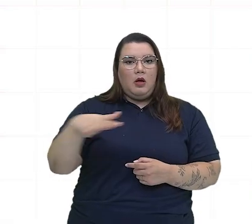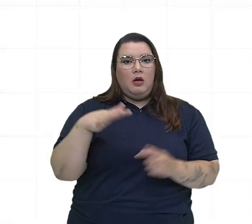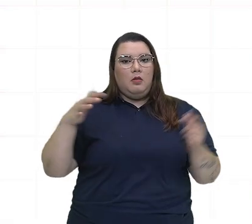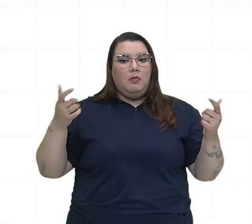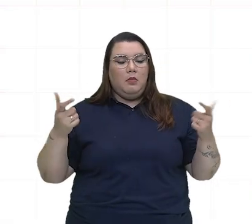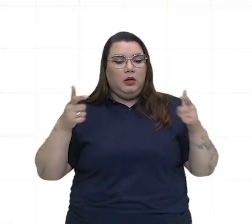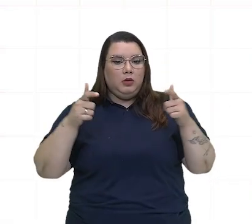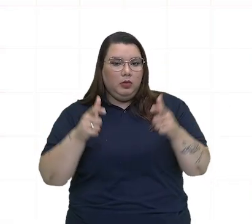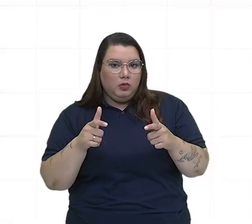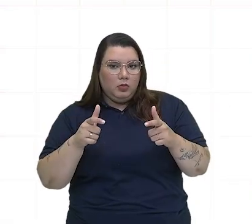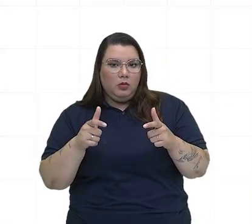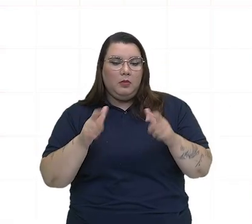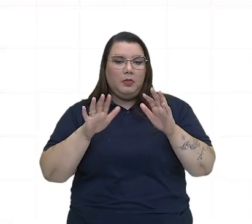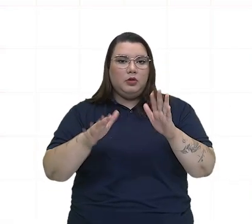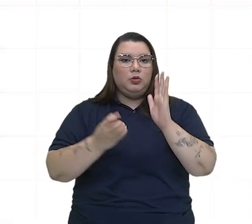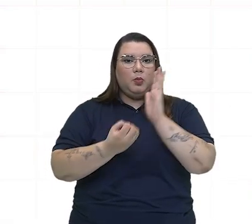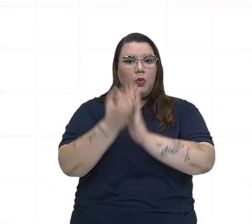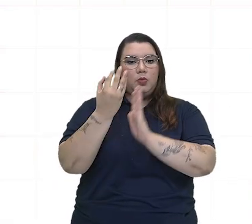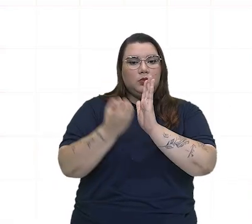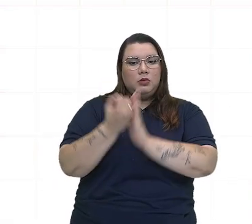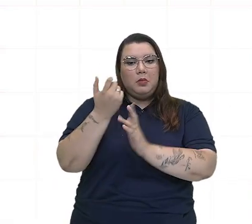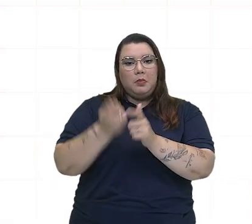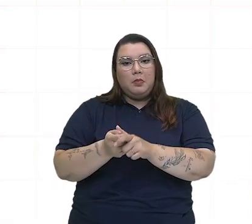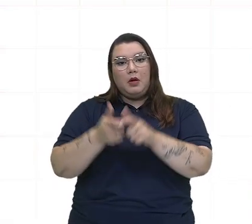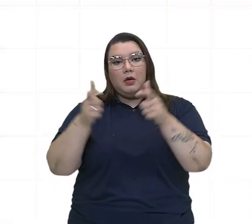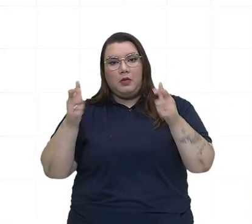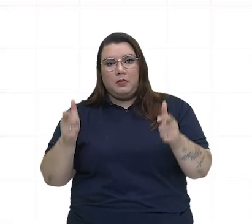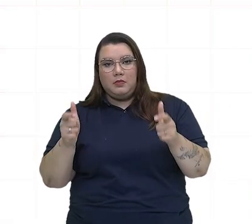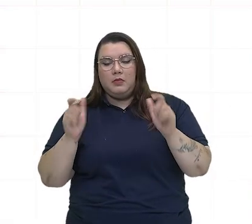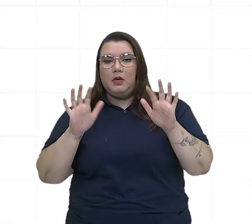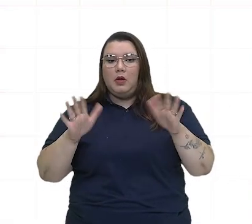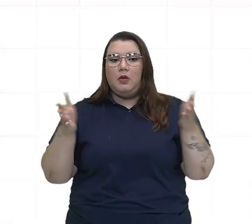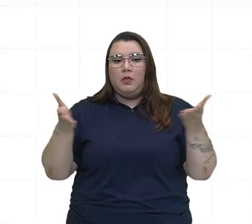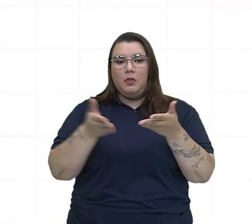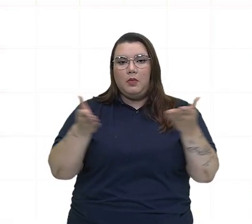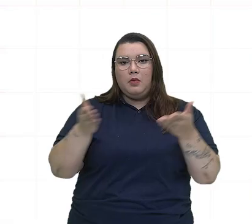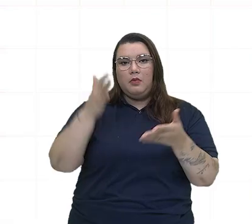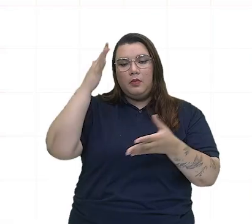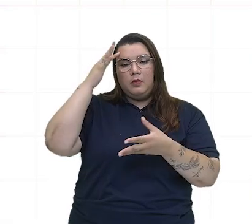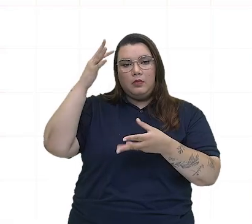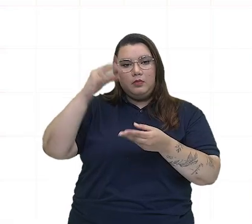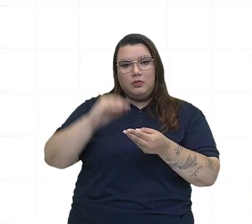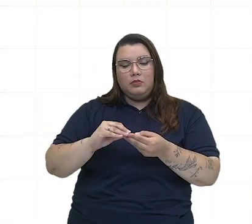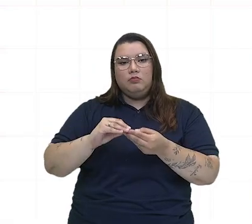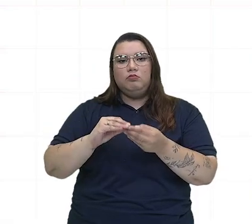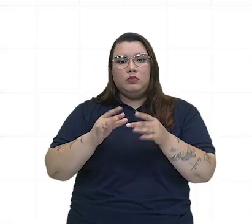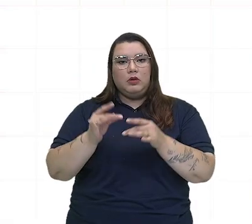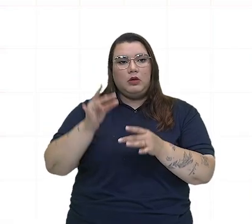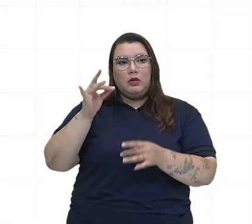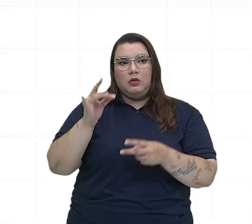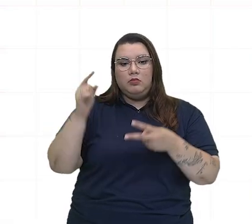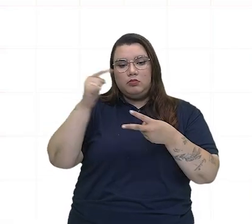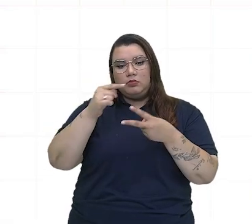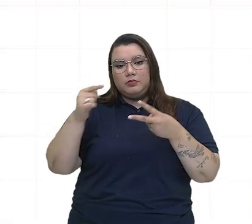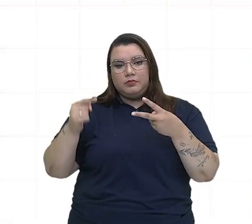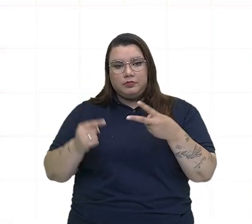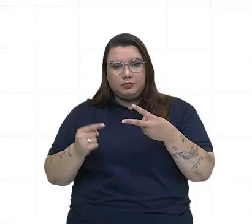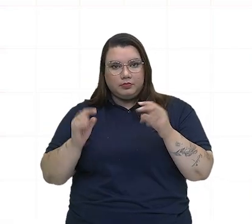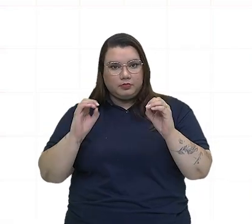produção maior. Então, vamos conhecer e entender melhor, primeiramente, o